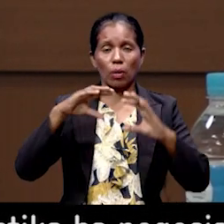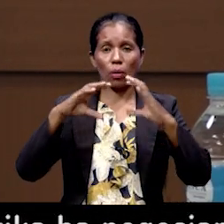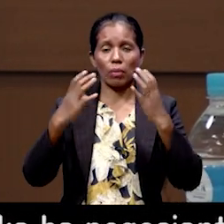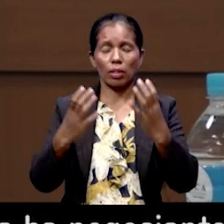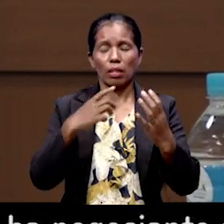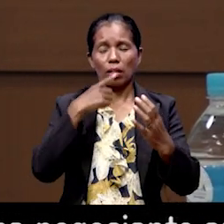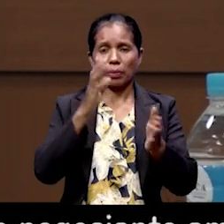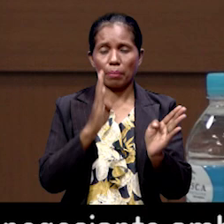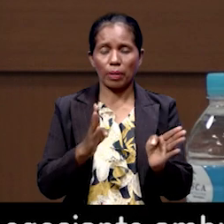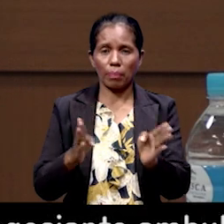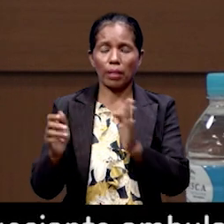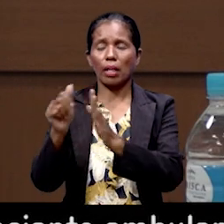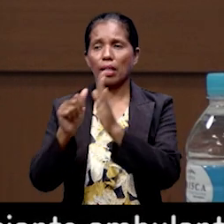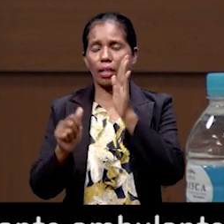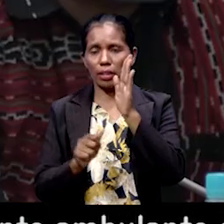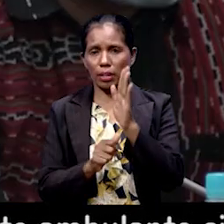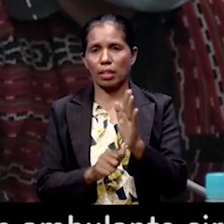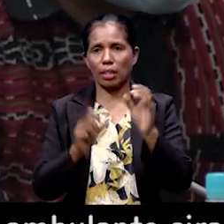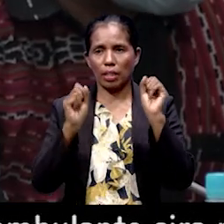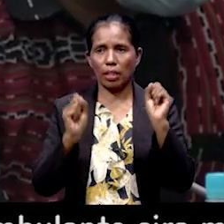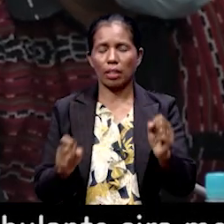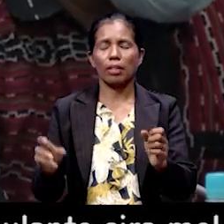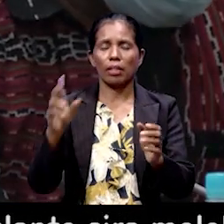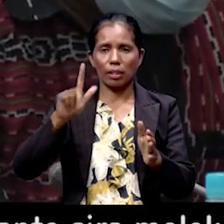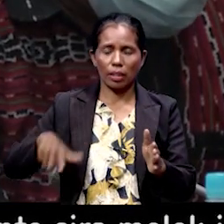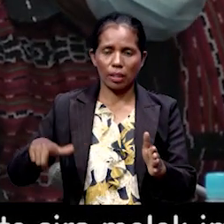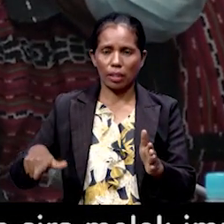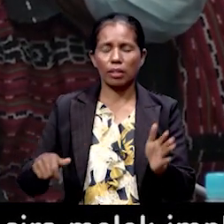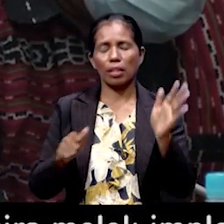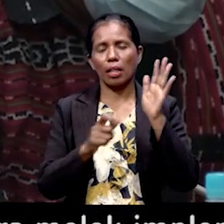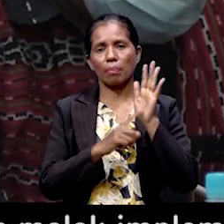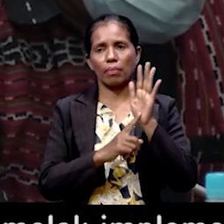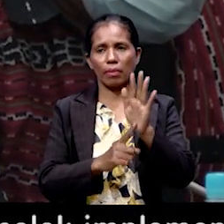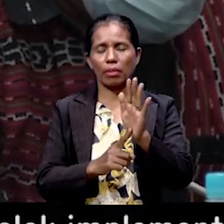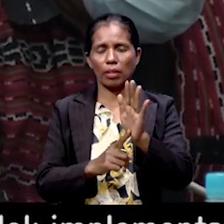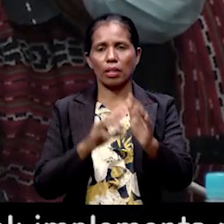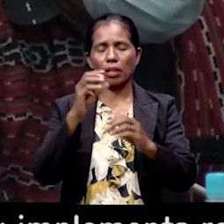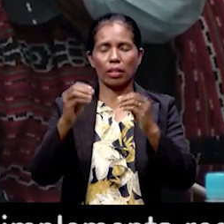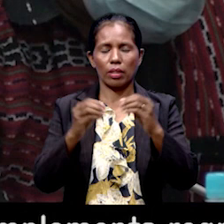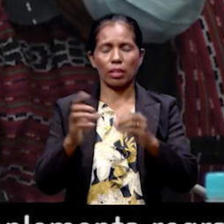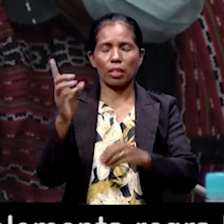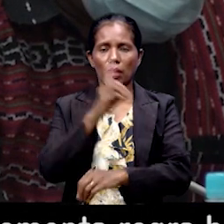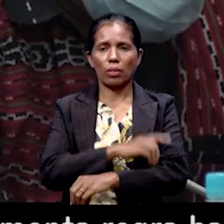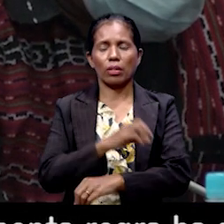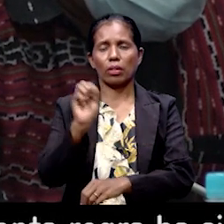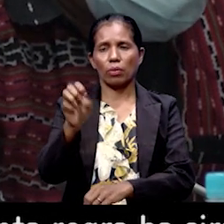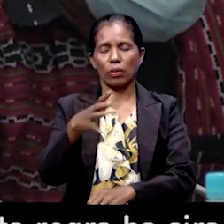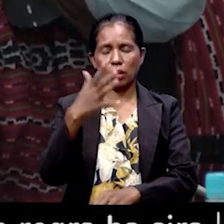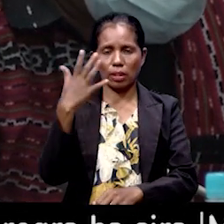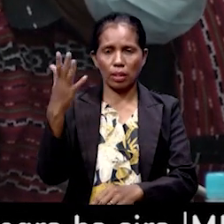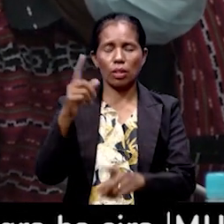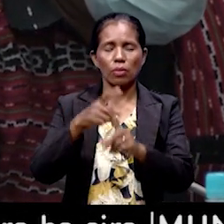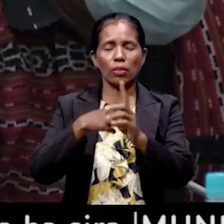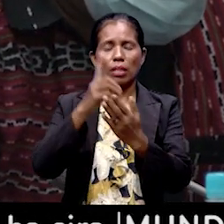não prepara agenda audiência, no netar de liu, se aprova final global, e a loron sanulo recin lima, fulan